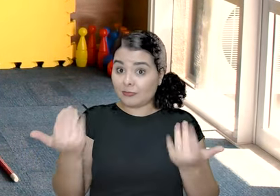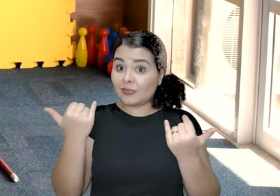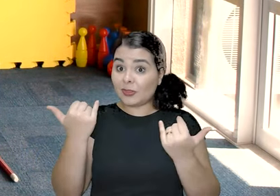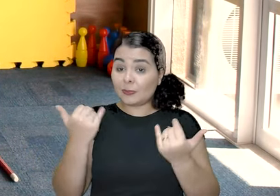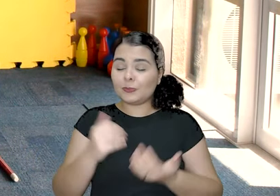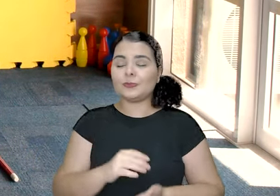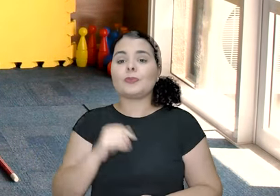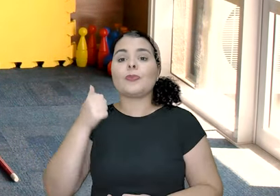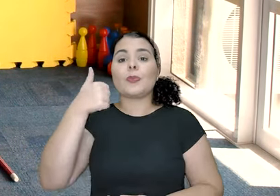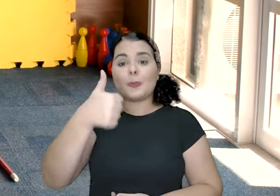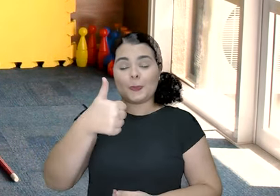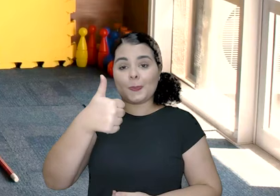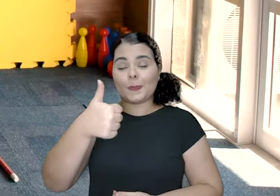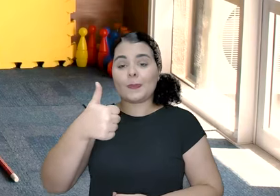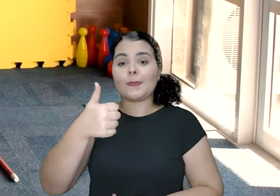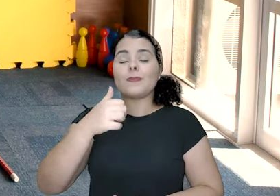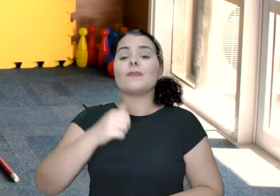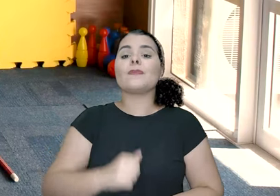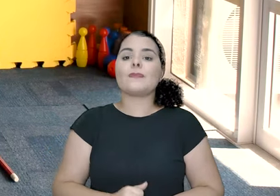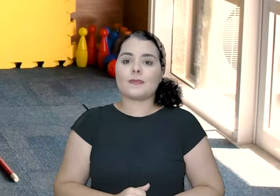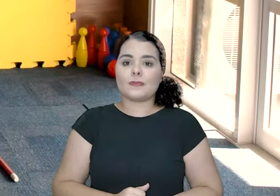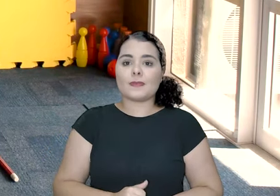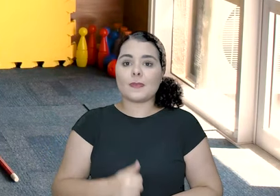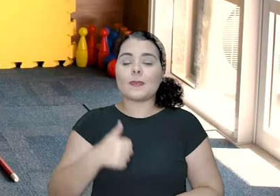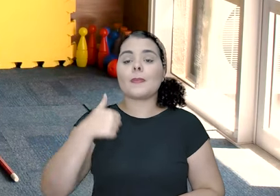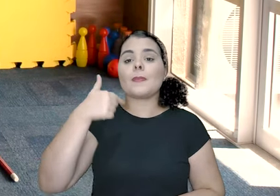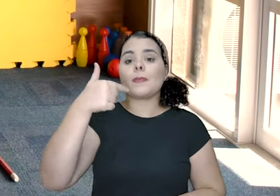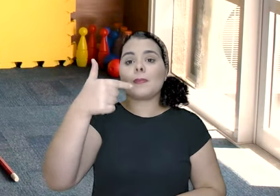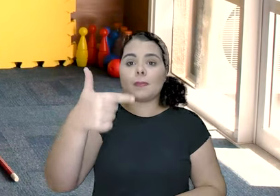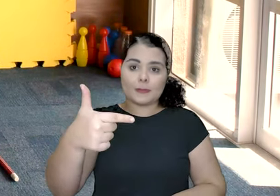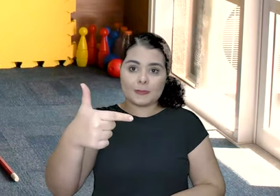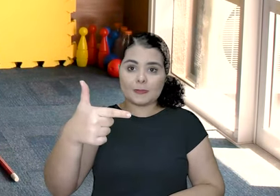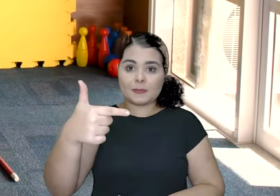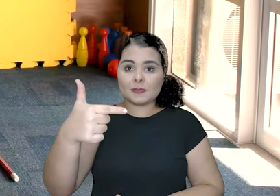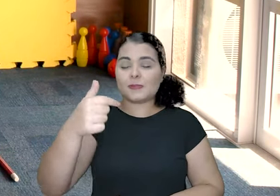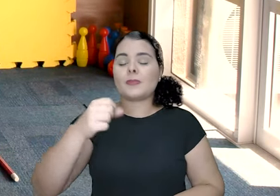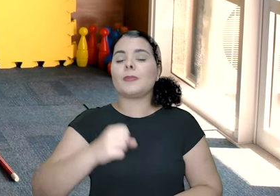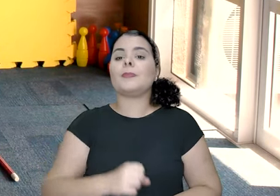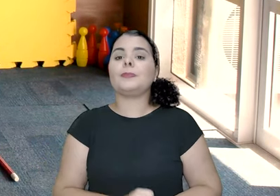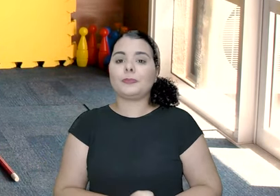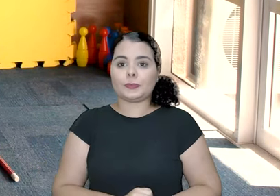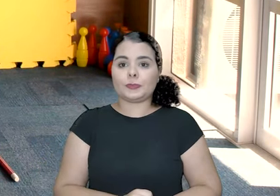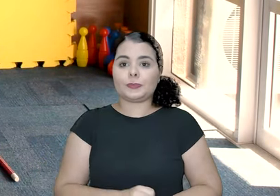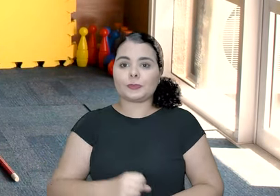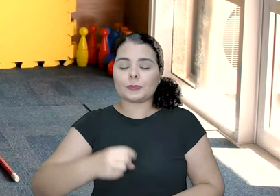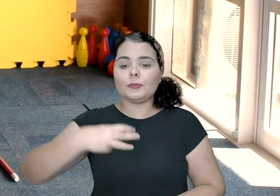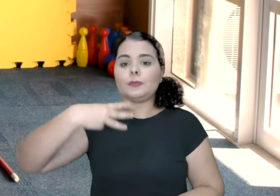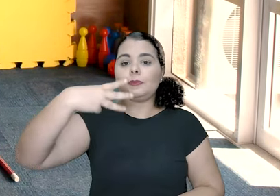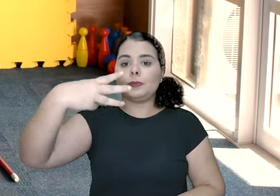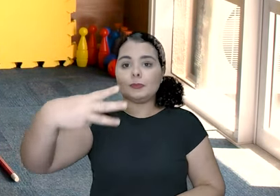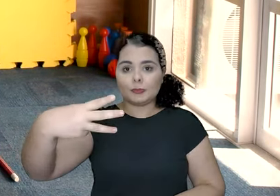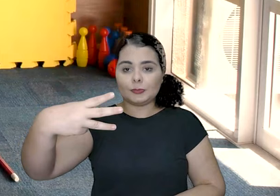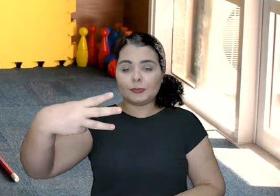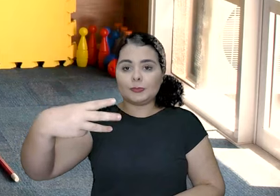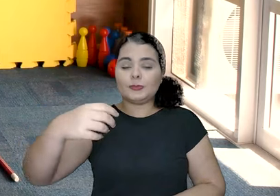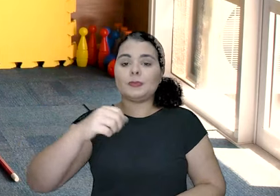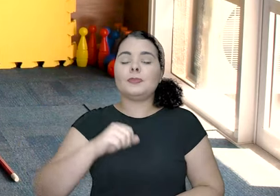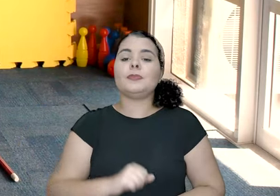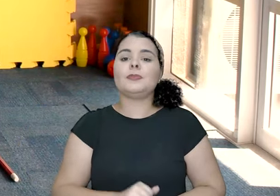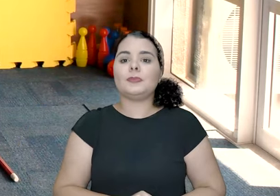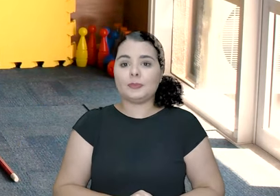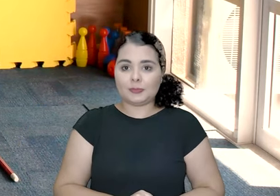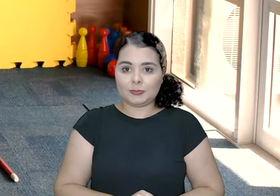Lá vai. E um, desceu. Dois, desceu. Três,